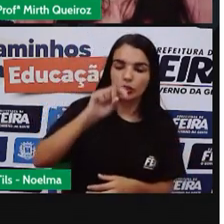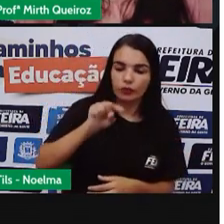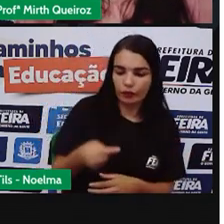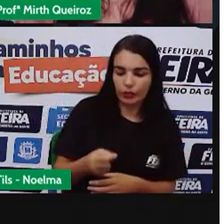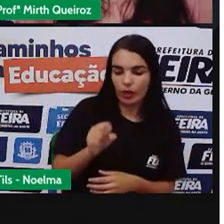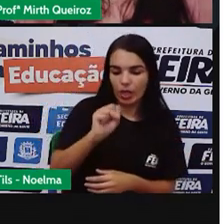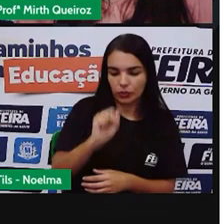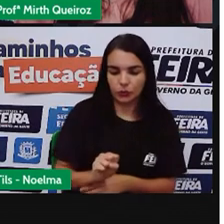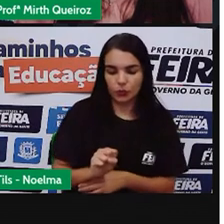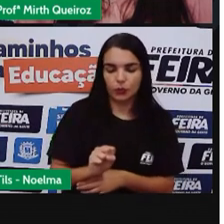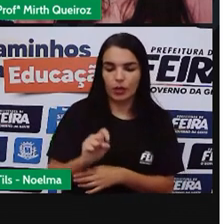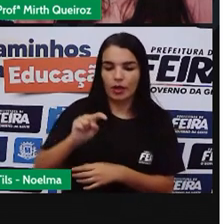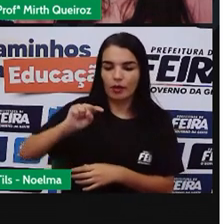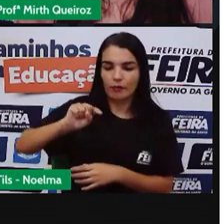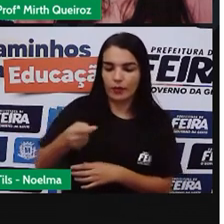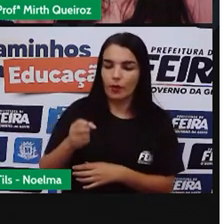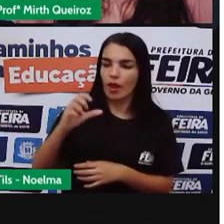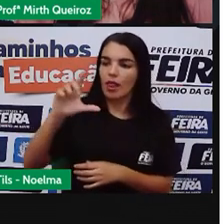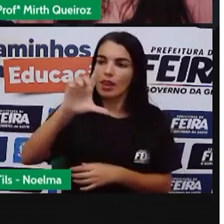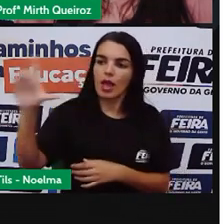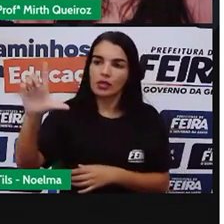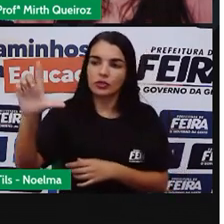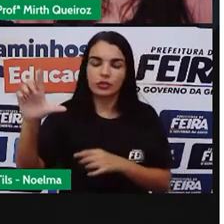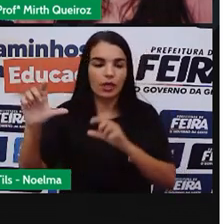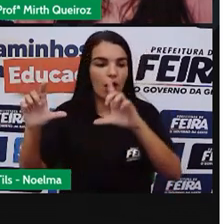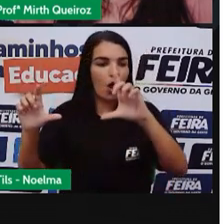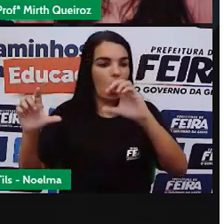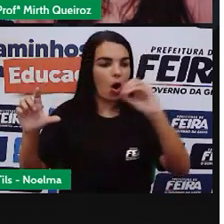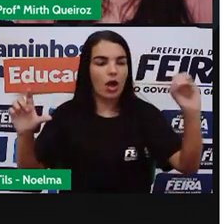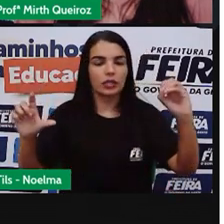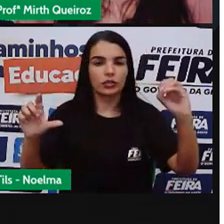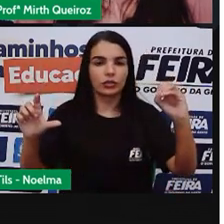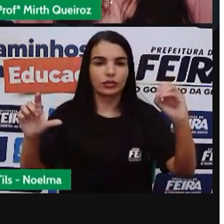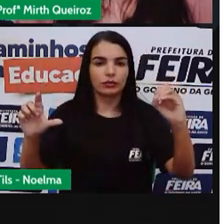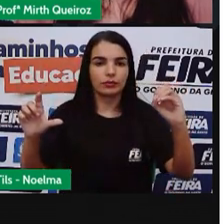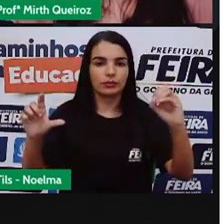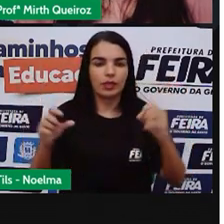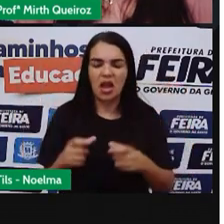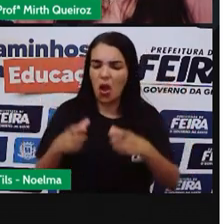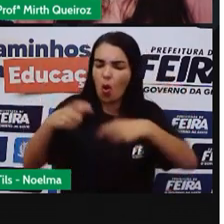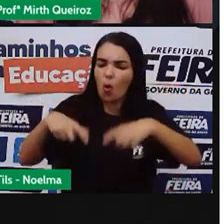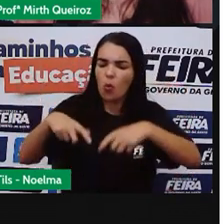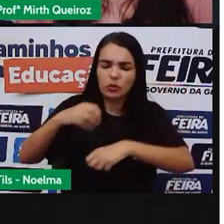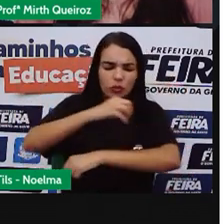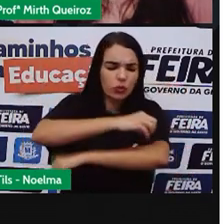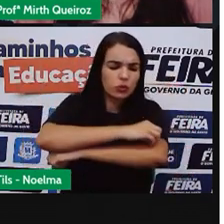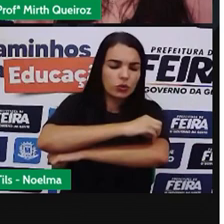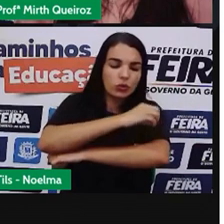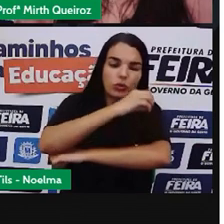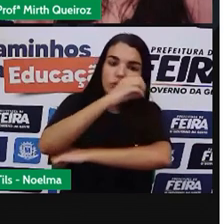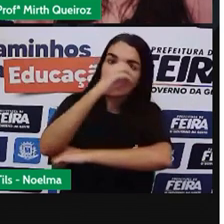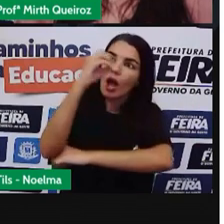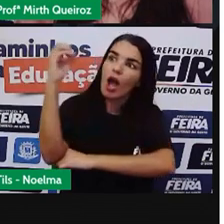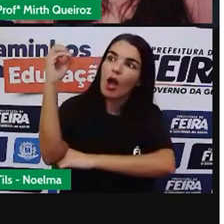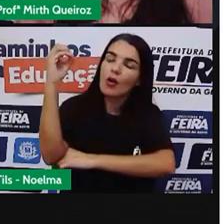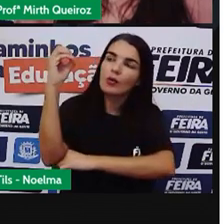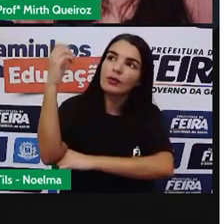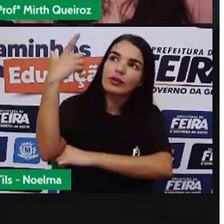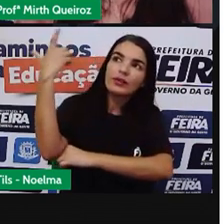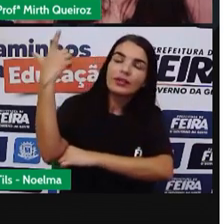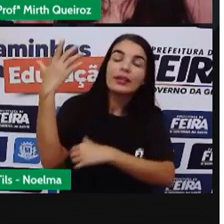sul, vírgula, leste e oeste. Onde o sol nasce?